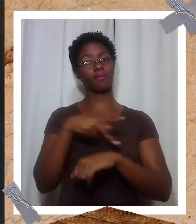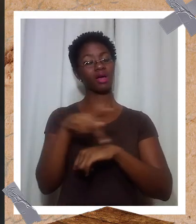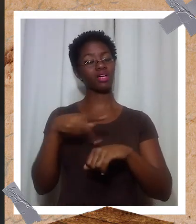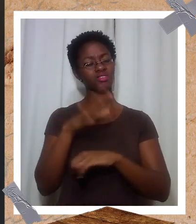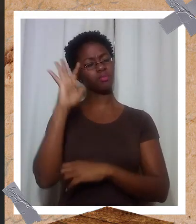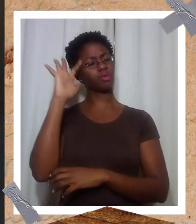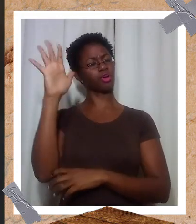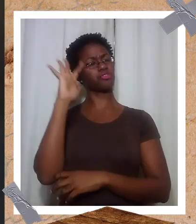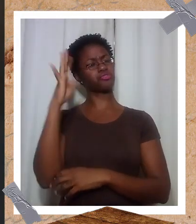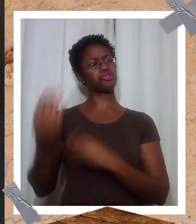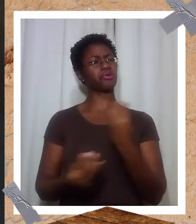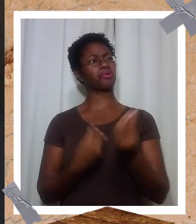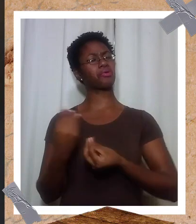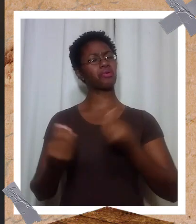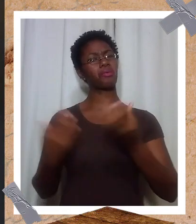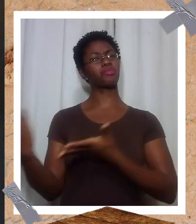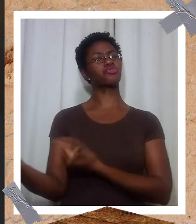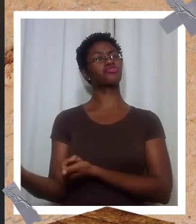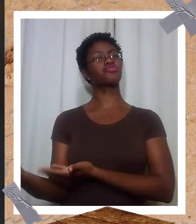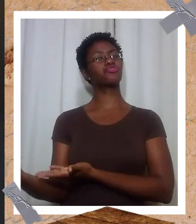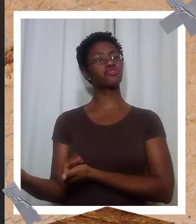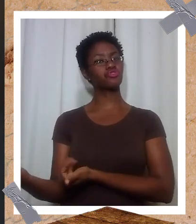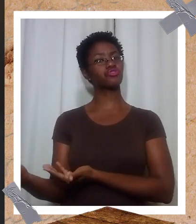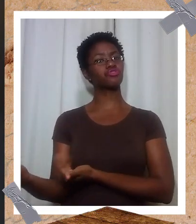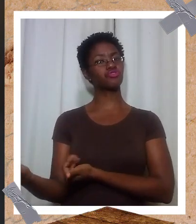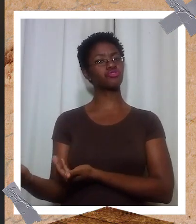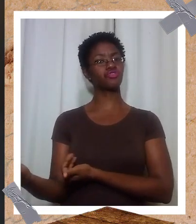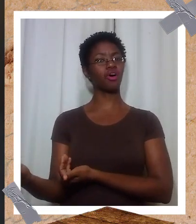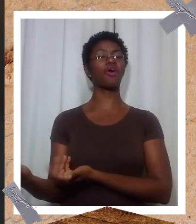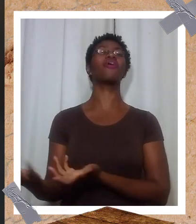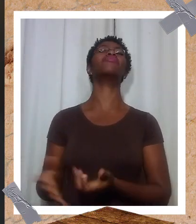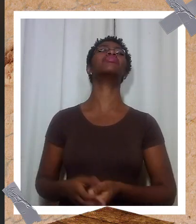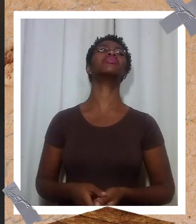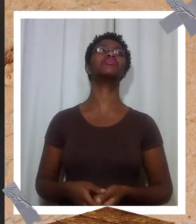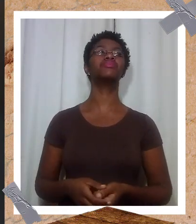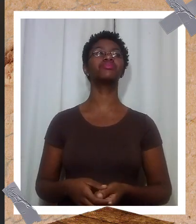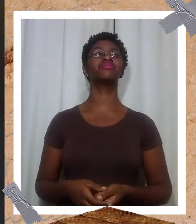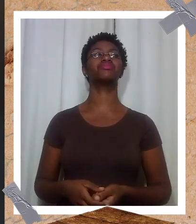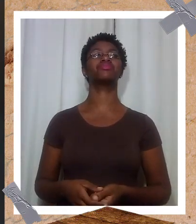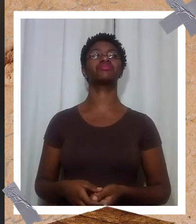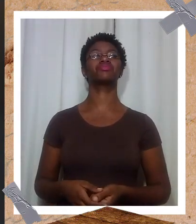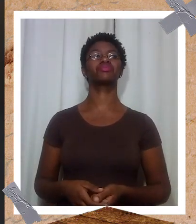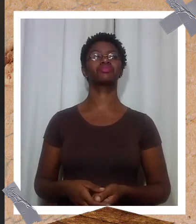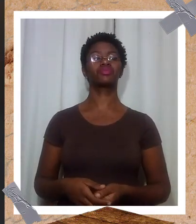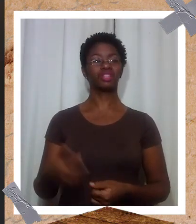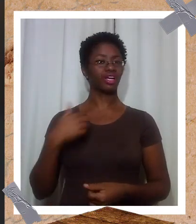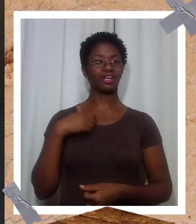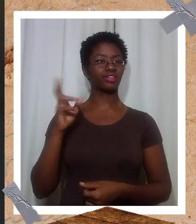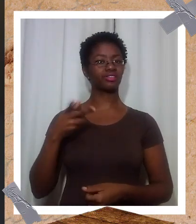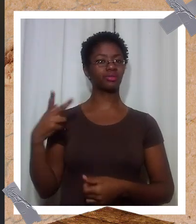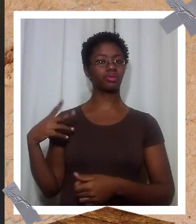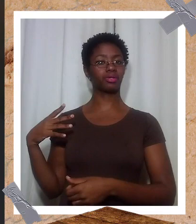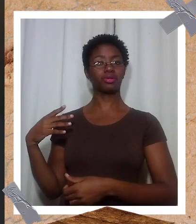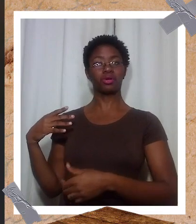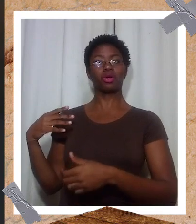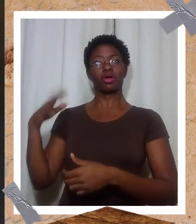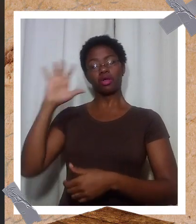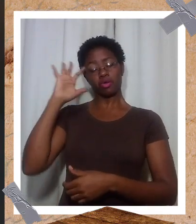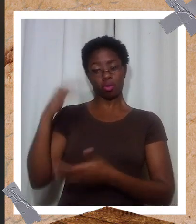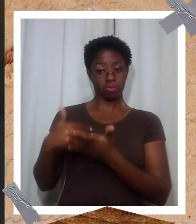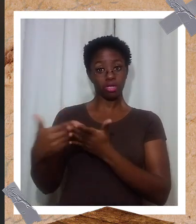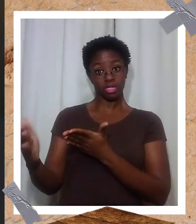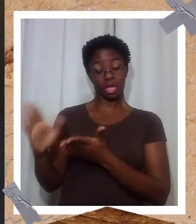cara, um jovem ali que iniciou toda essa trajetória no campinho de futebol,